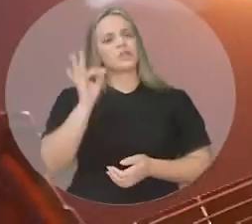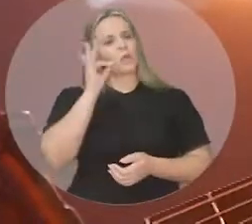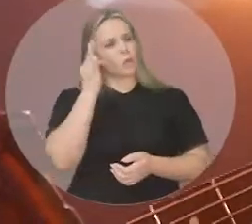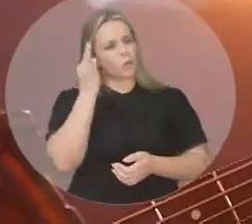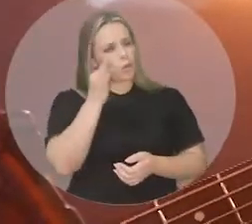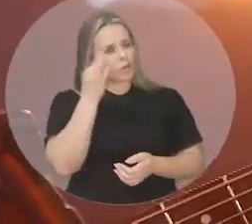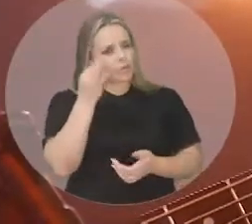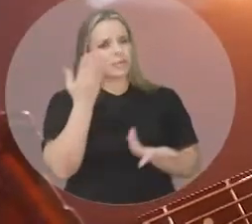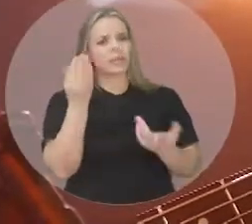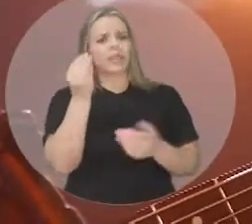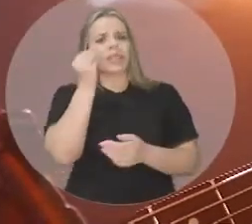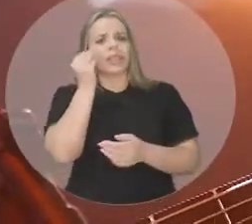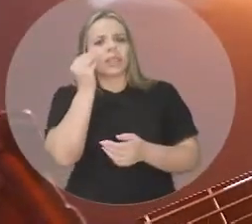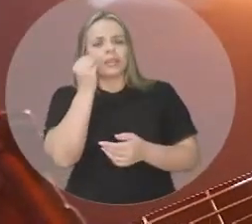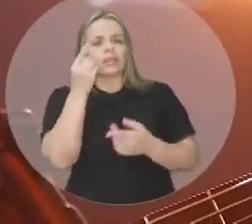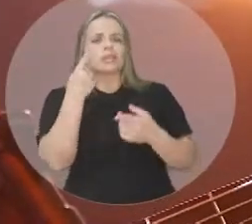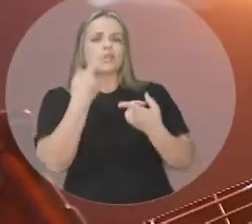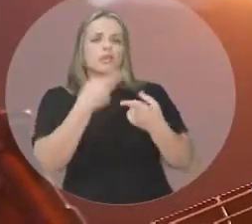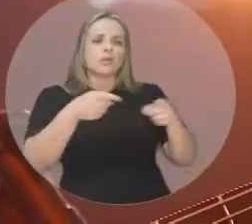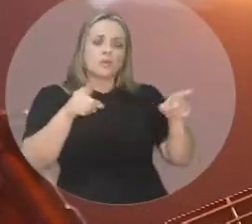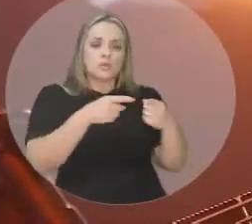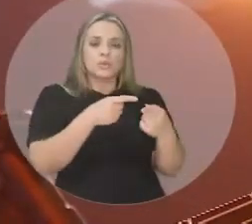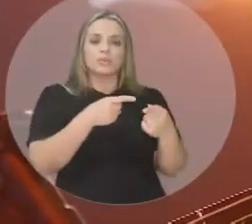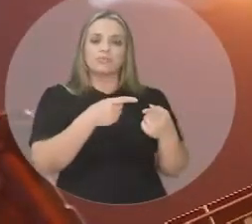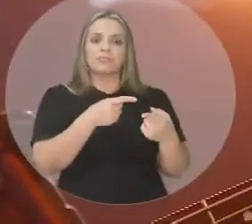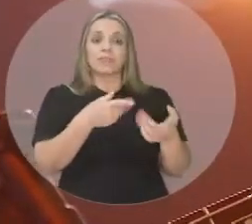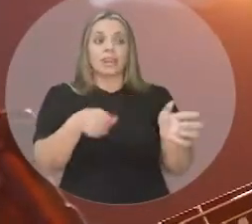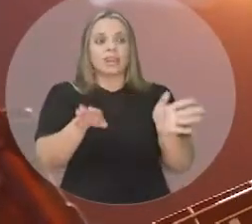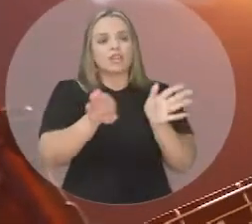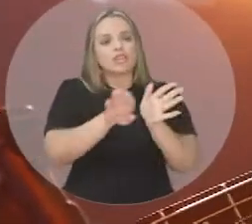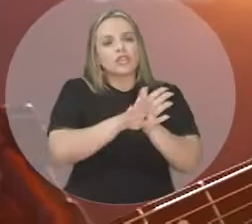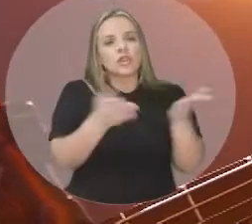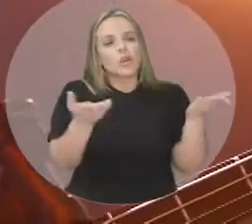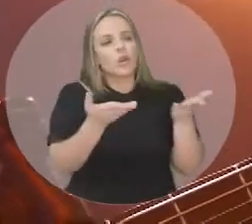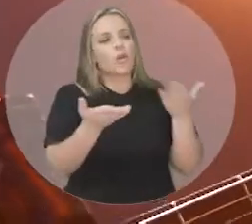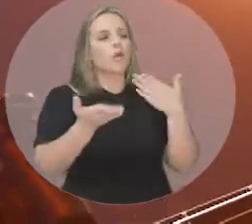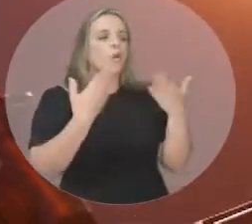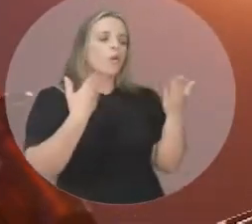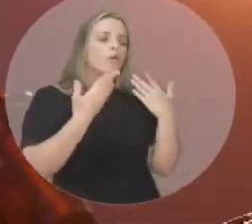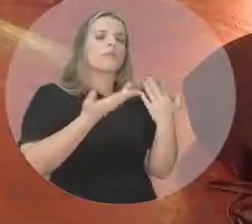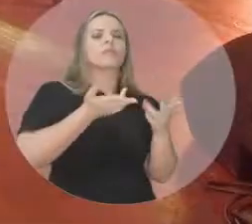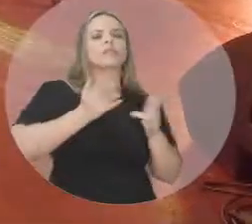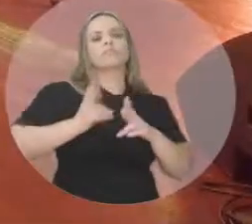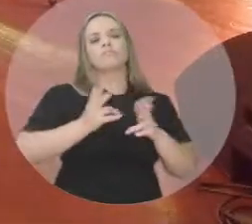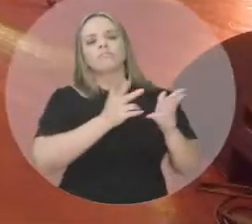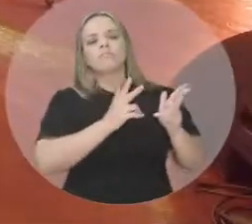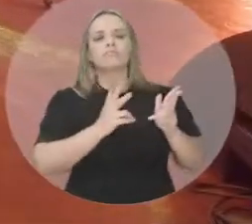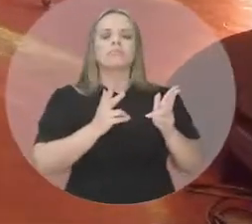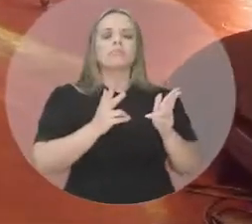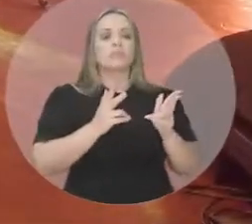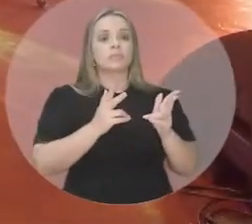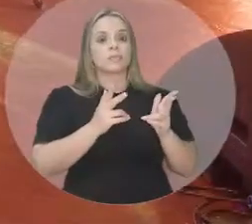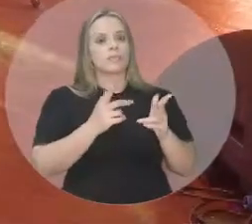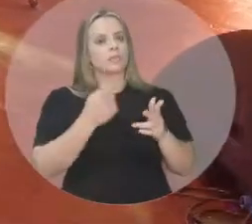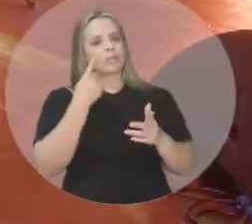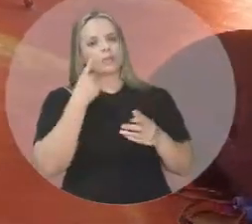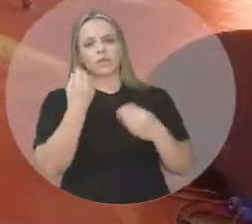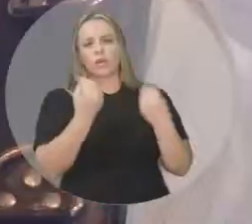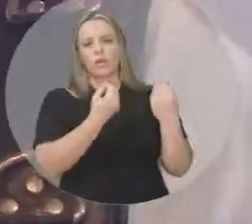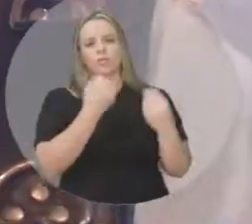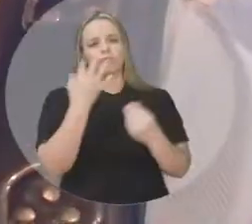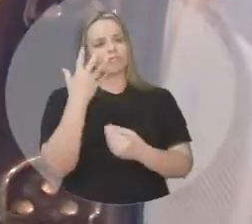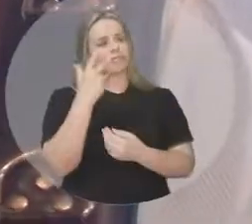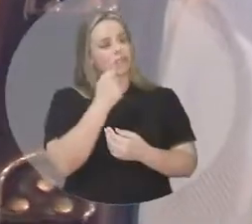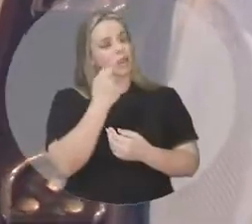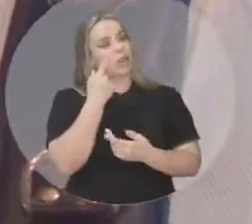toda a minha energia, a minha disposição, o amor que eu tenho pela música. E eu falo pros meninos, a